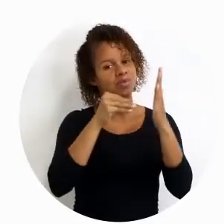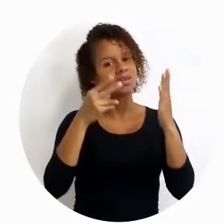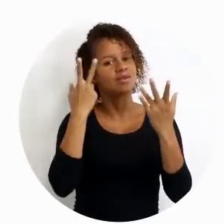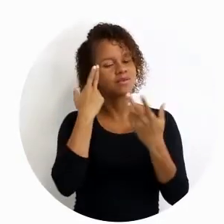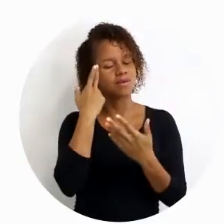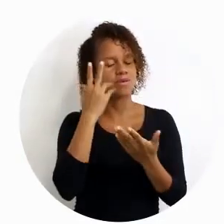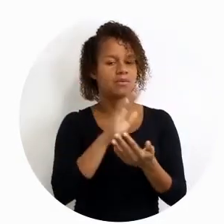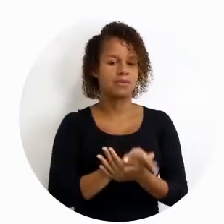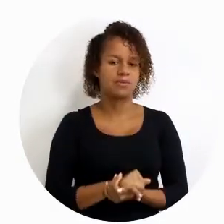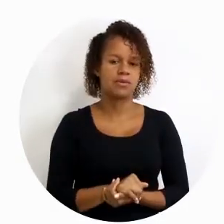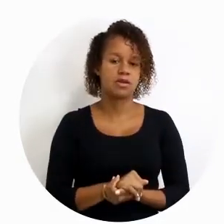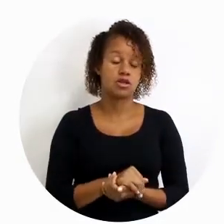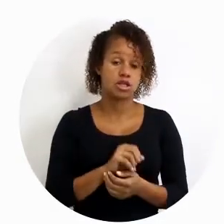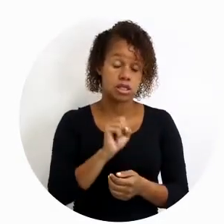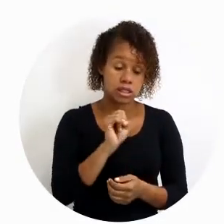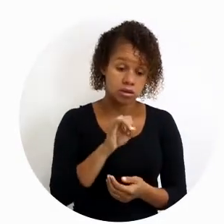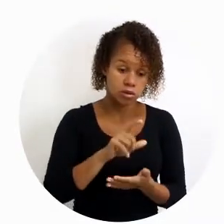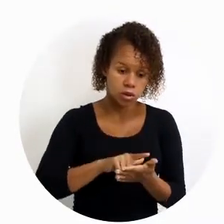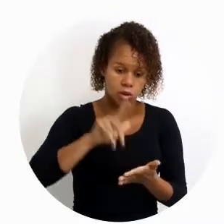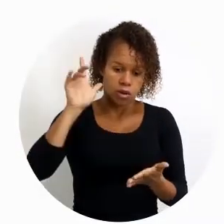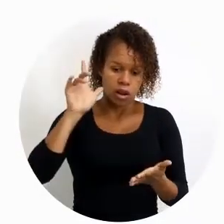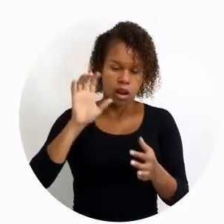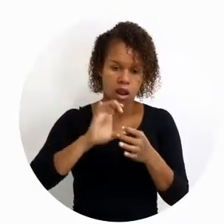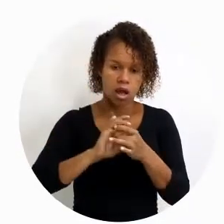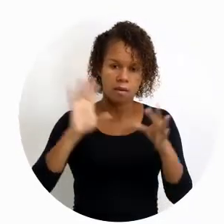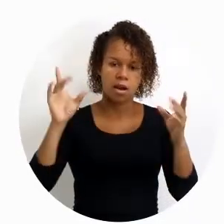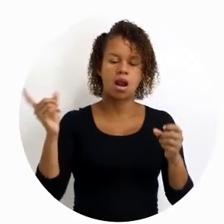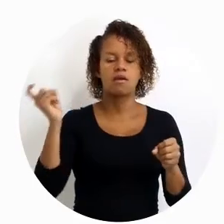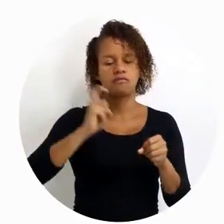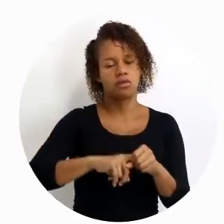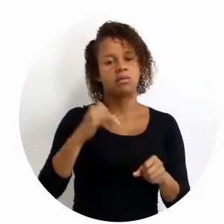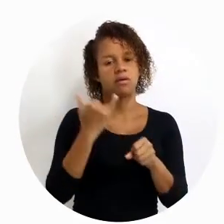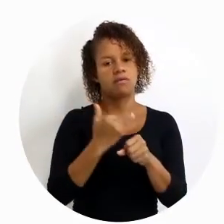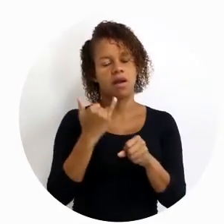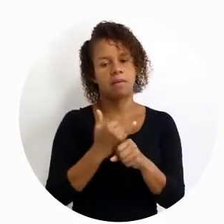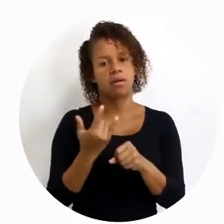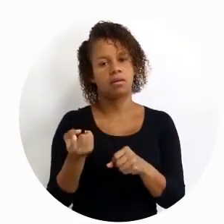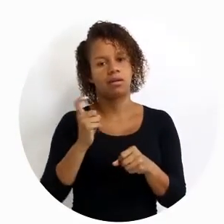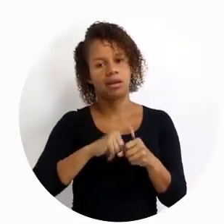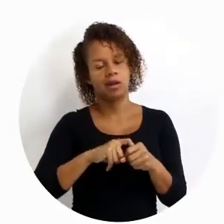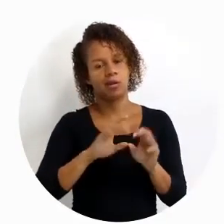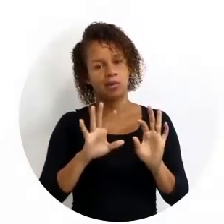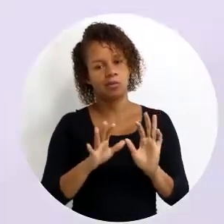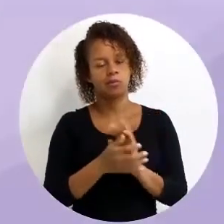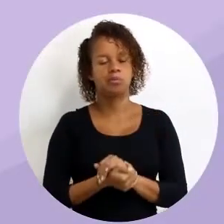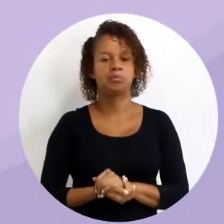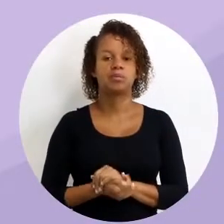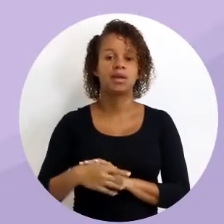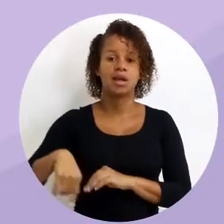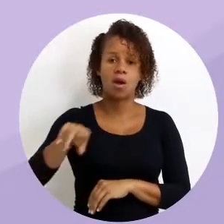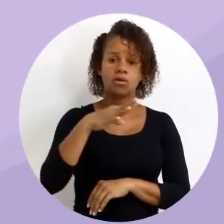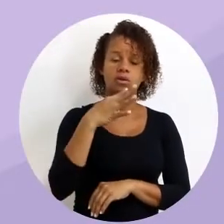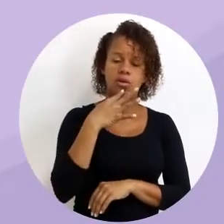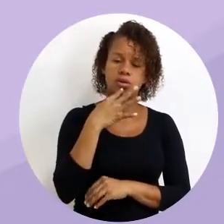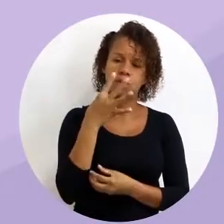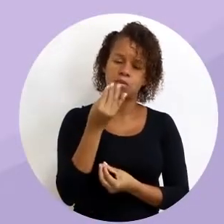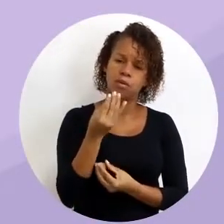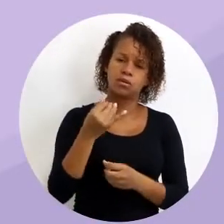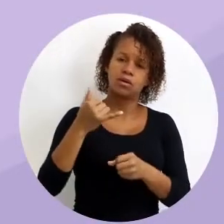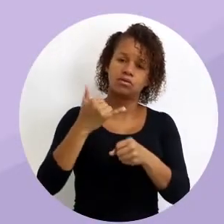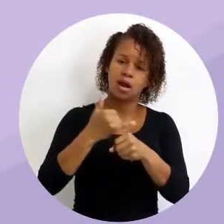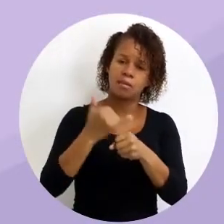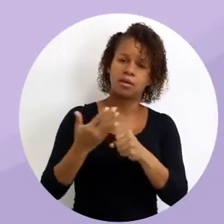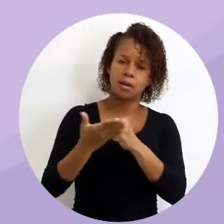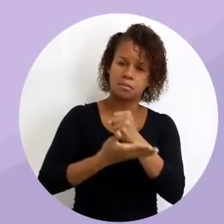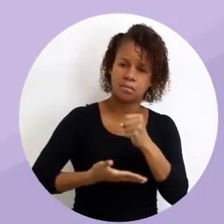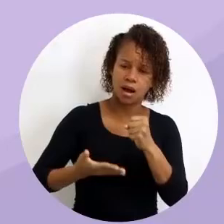tridimensional. Quando eu solto o scroll do mouse, ele automaticamente volta para a ferramenta anterior. Então hoje você conheceu um pouco